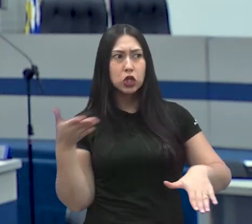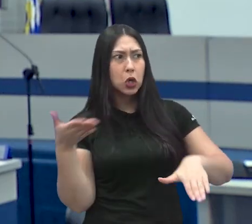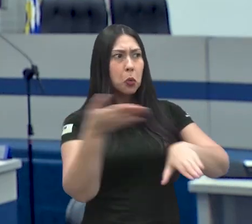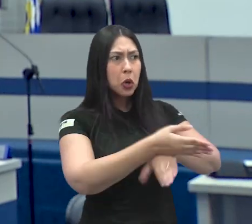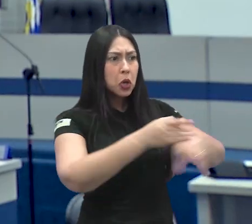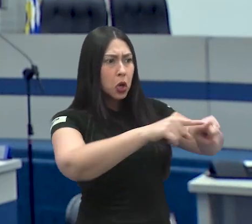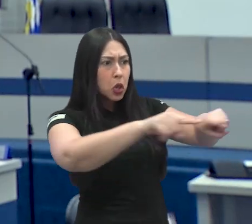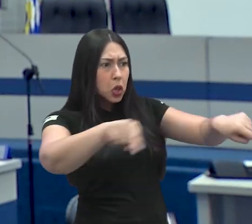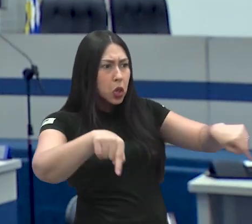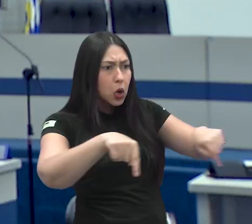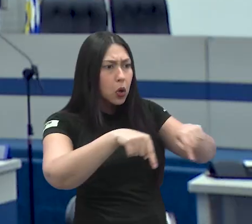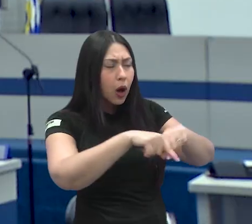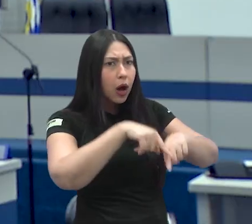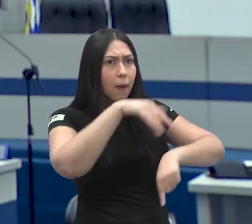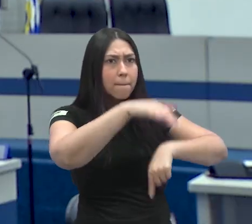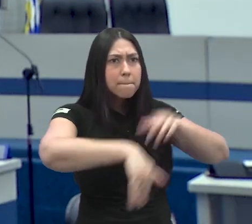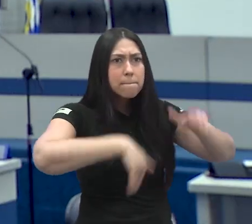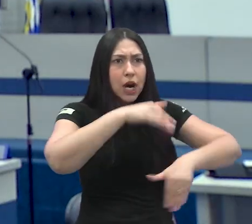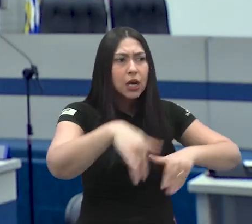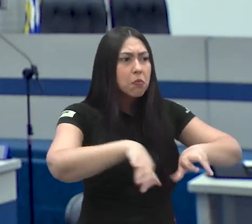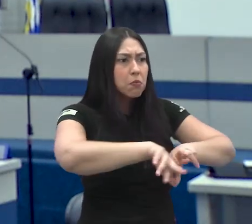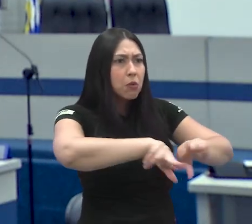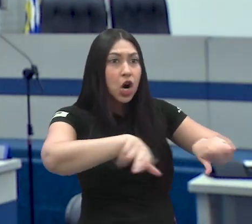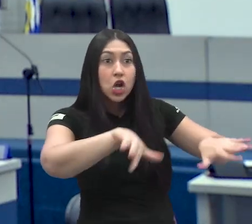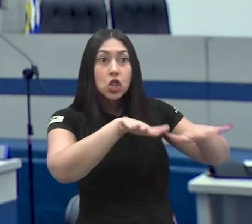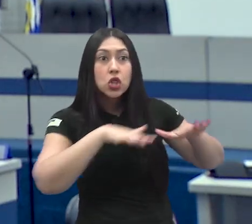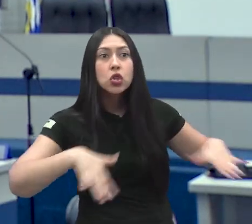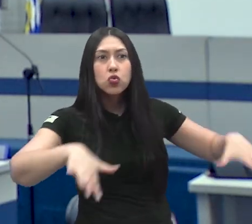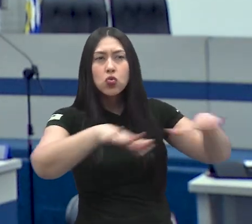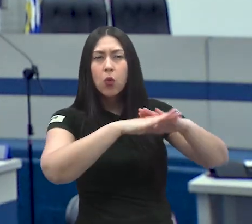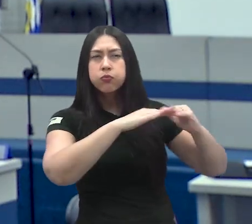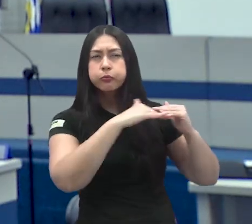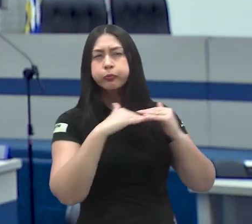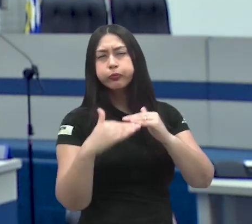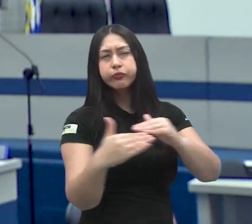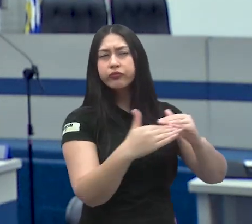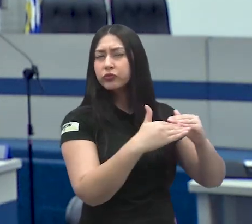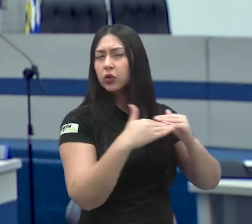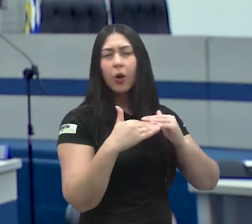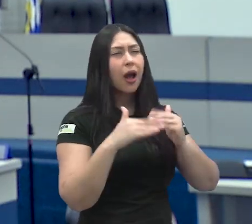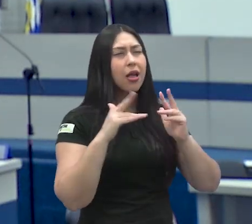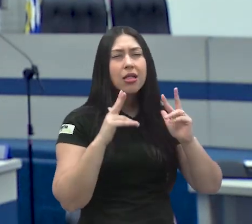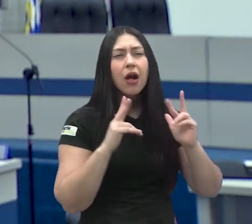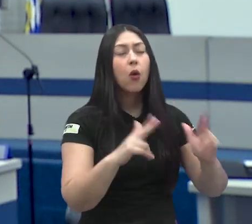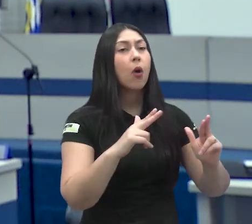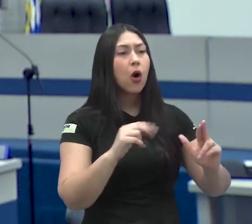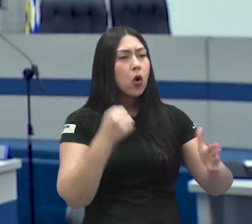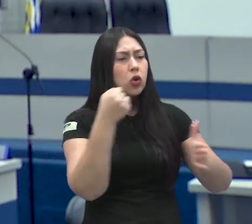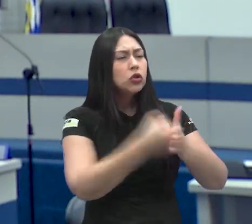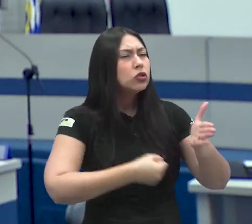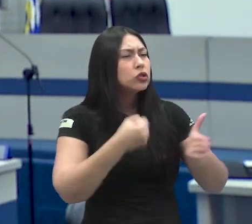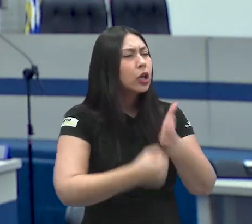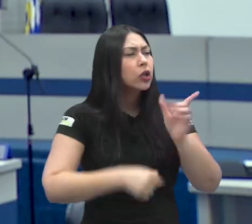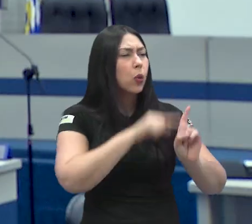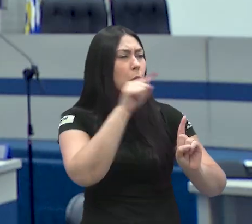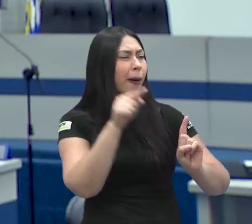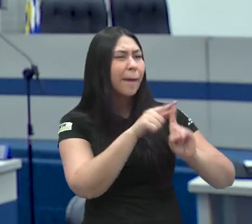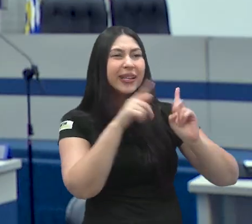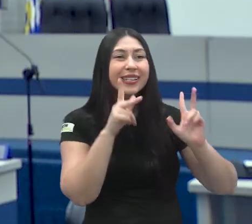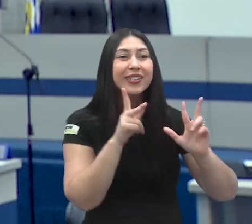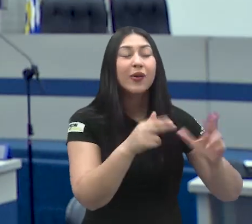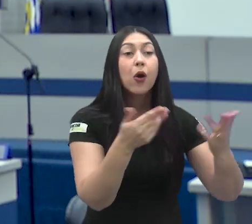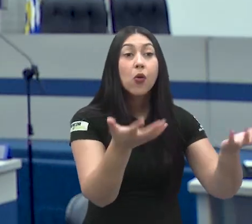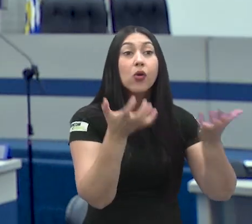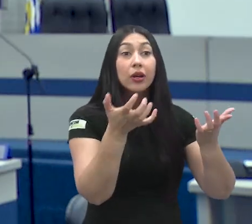numa quadra, num campo, numa piscina, todos ali são iguais, não existem diferenças, todos lutando pelo mesmo